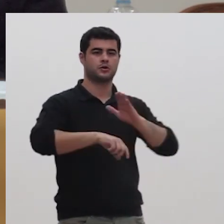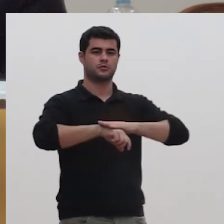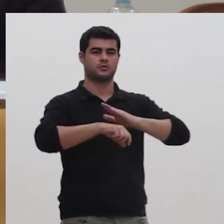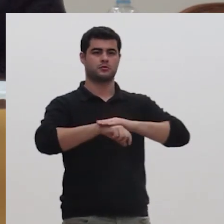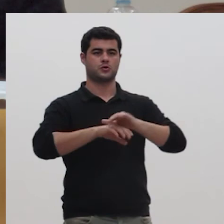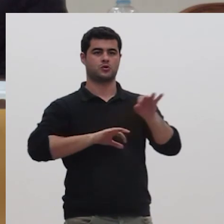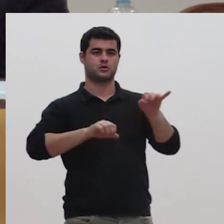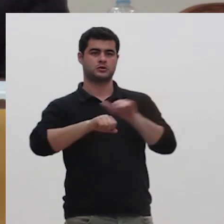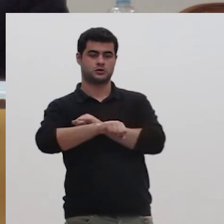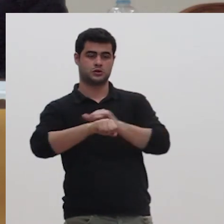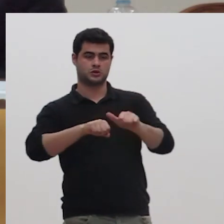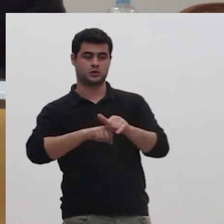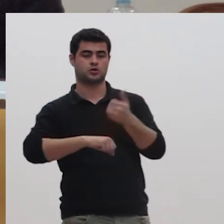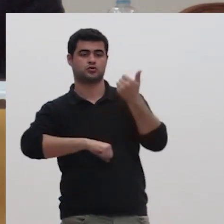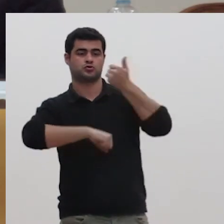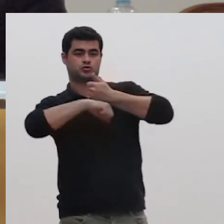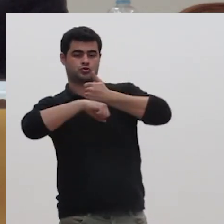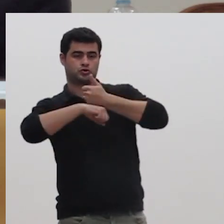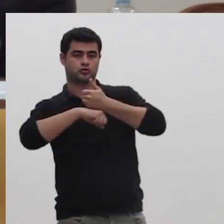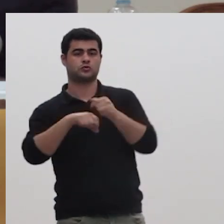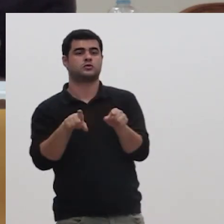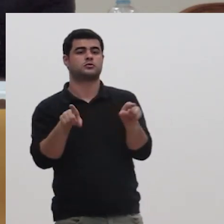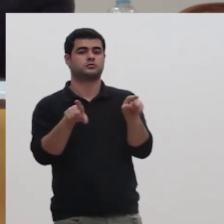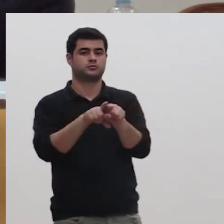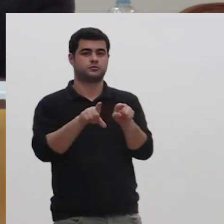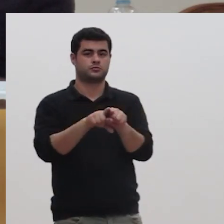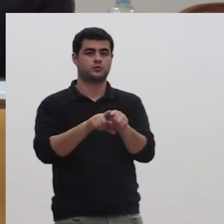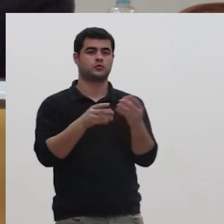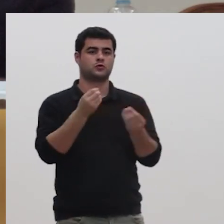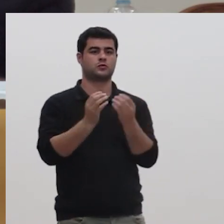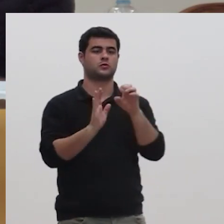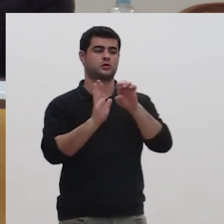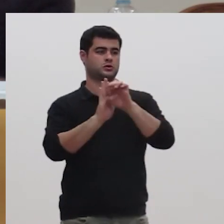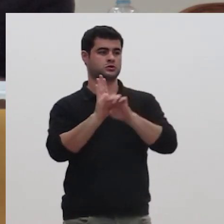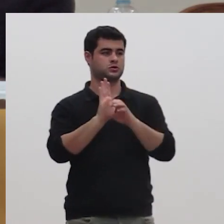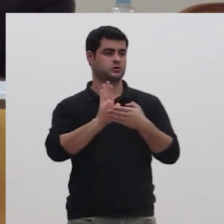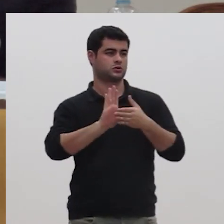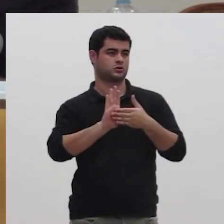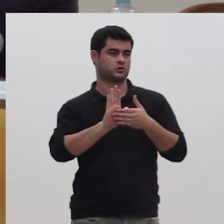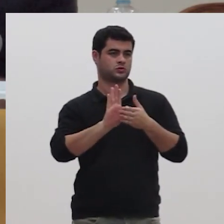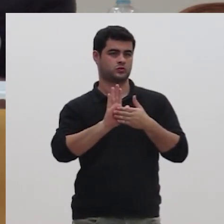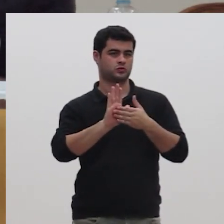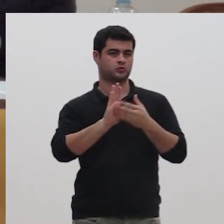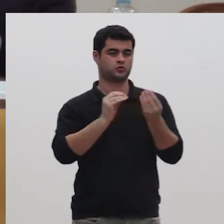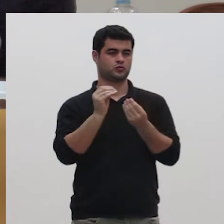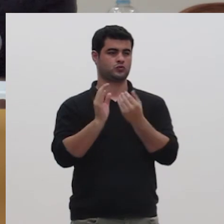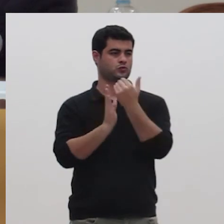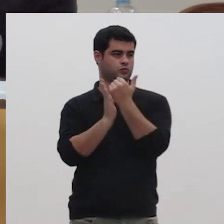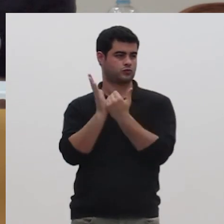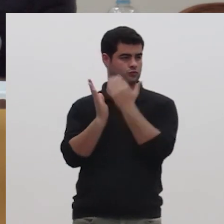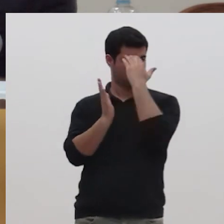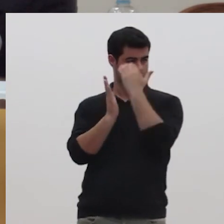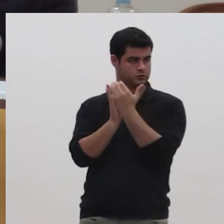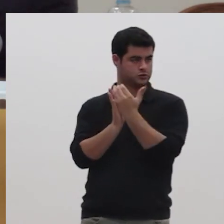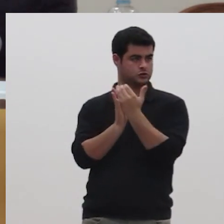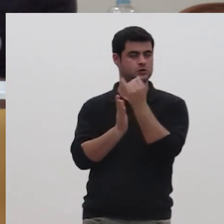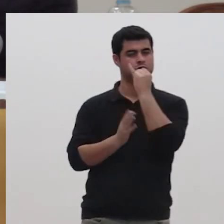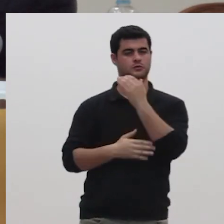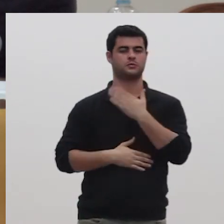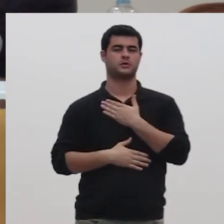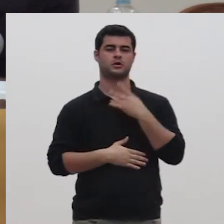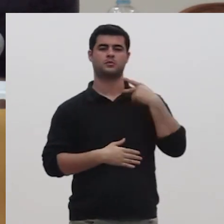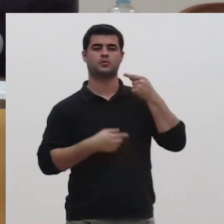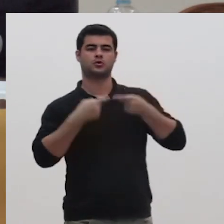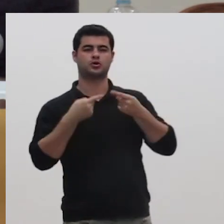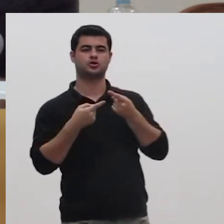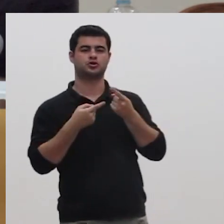a necessidade de mudanças no estatuto, no regimento e nas resoluções. Ou seja, a partir do que eu entendo, por exemplo, qual é a minha política para